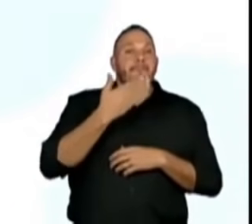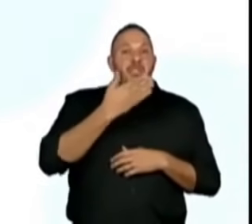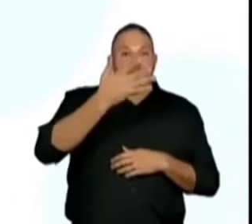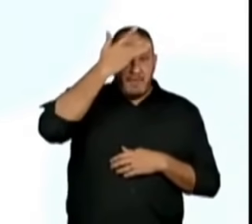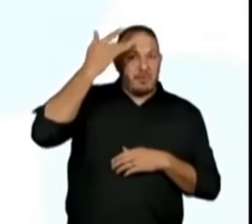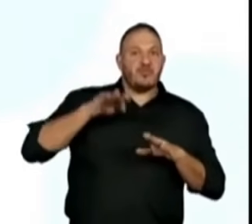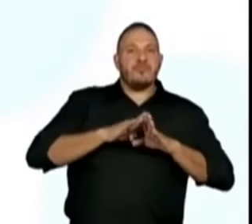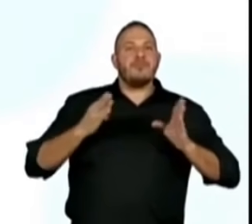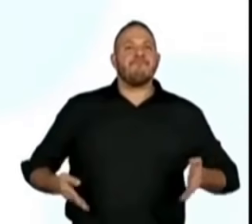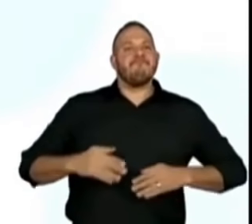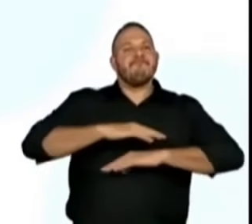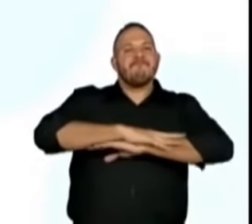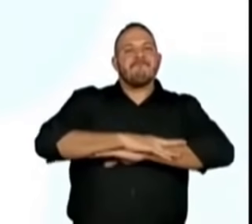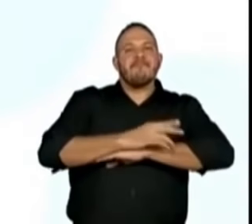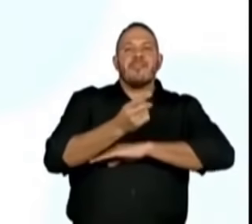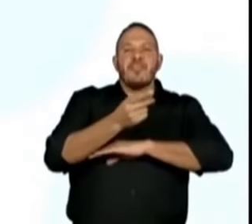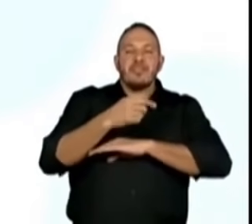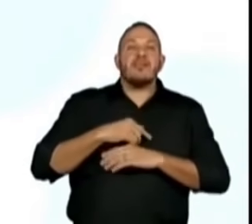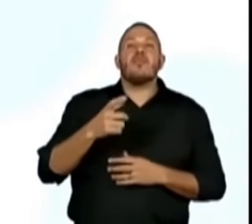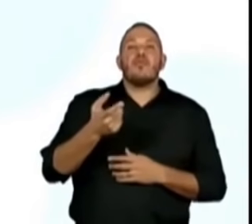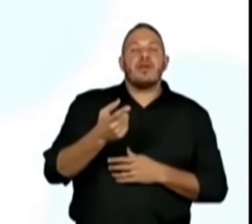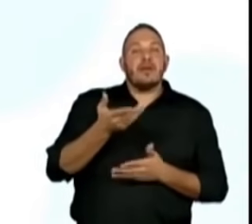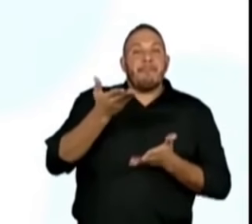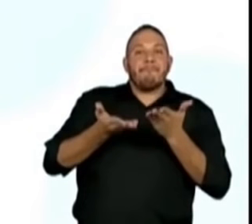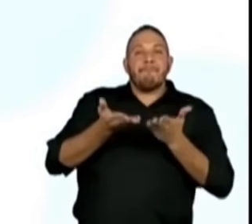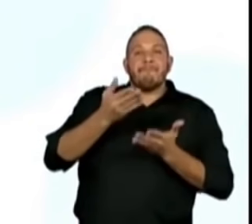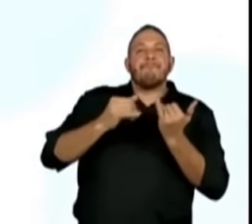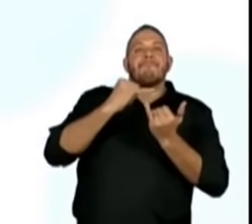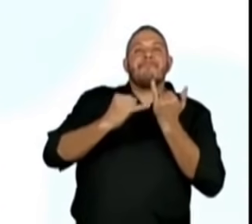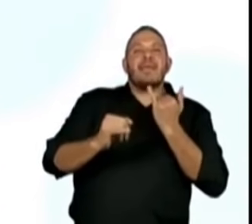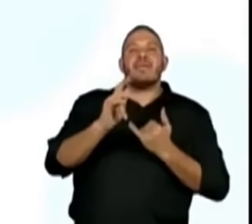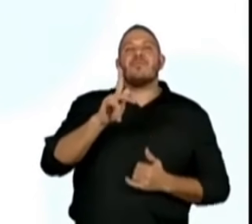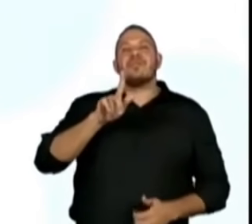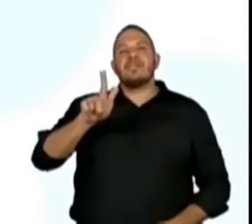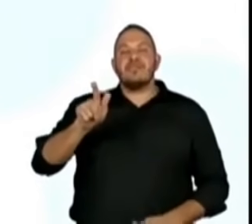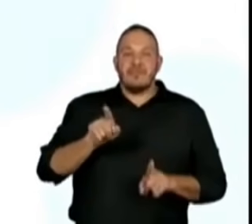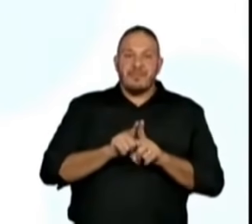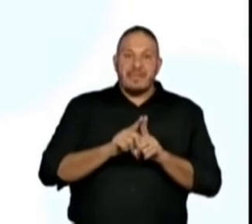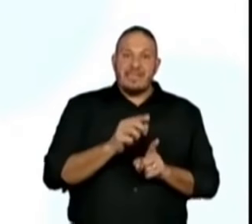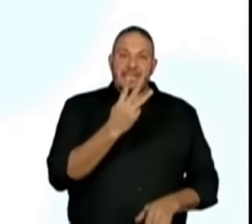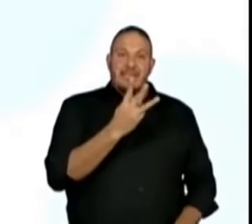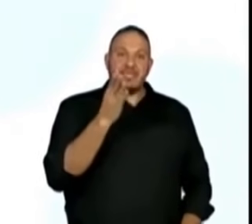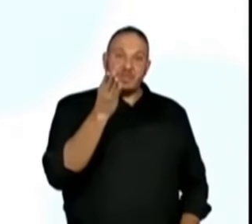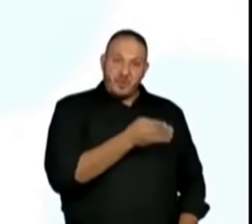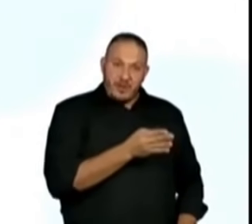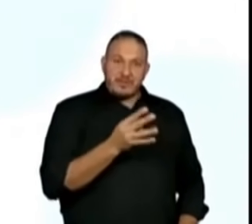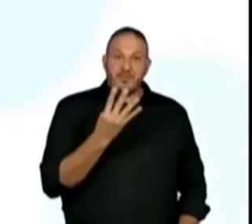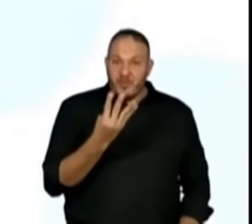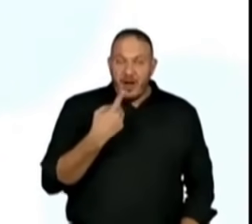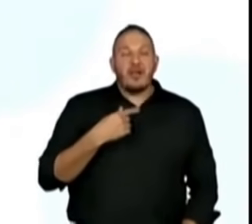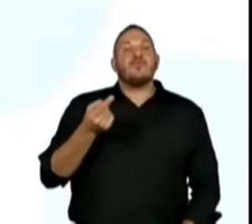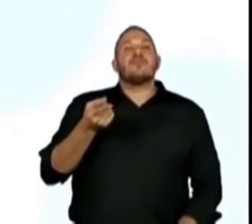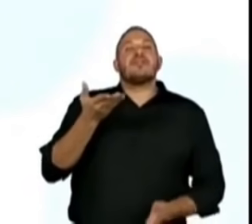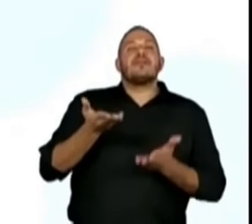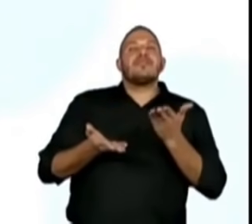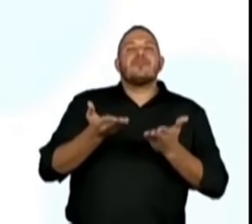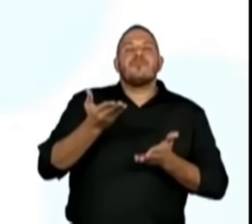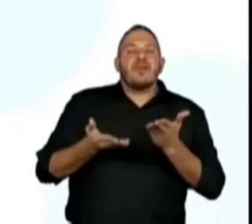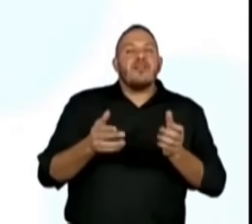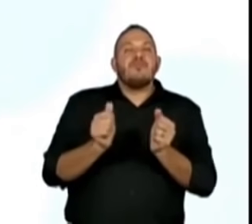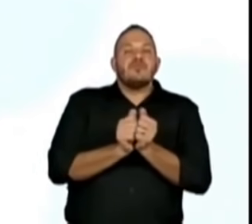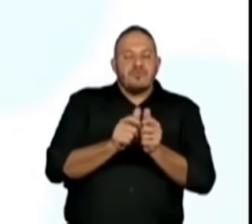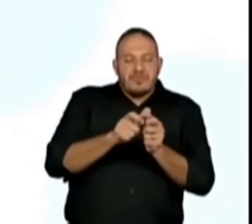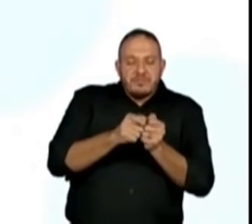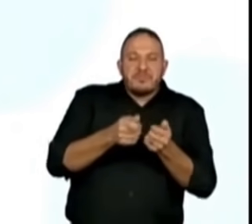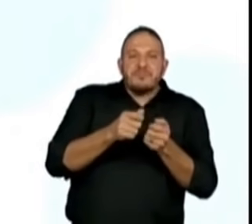atendente meio quilograma de macadâmias e 3/4 de quilograma de nozes.